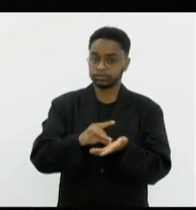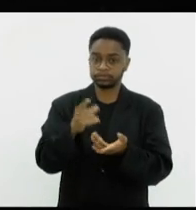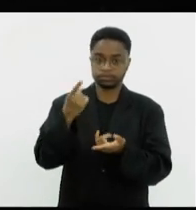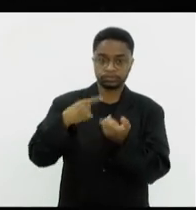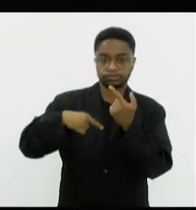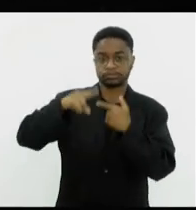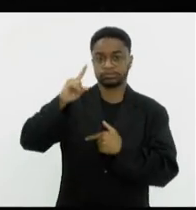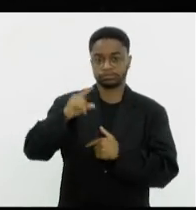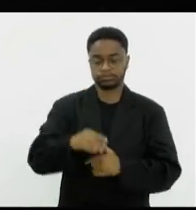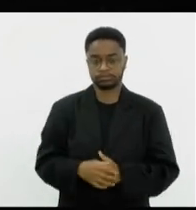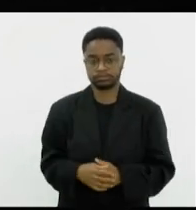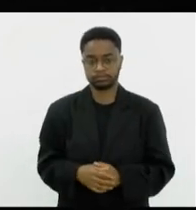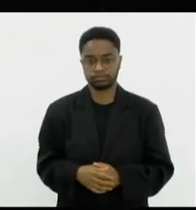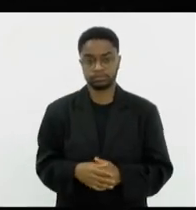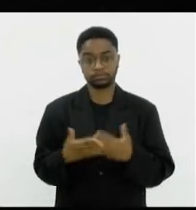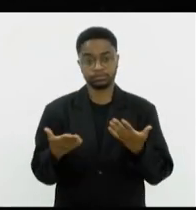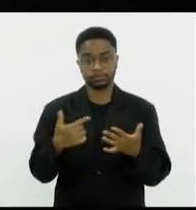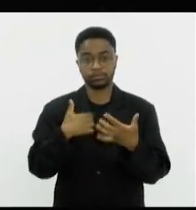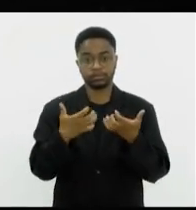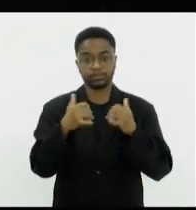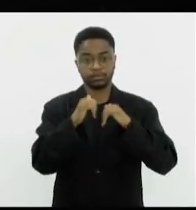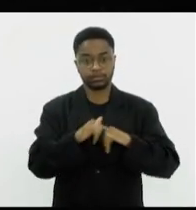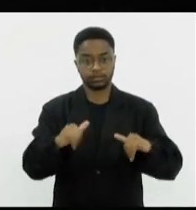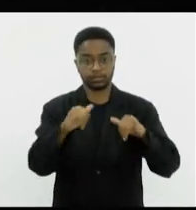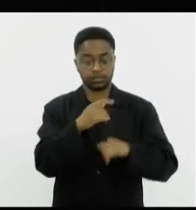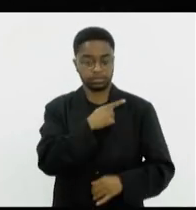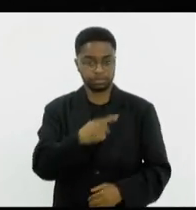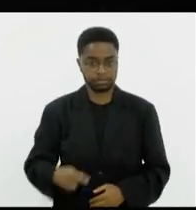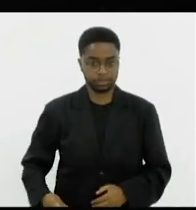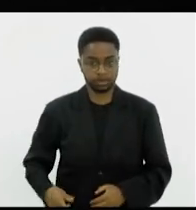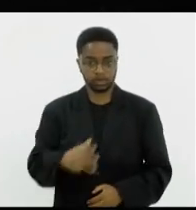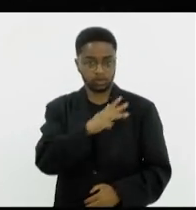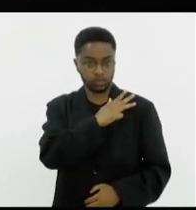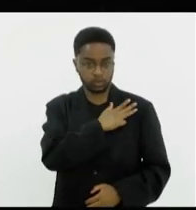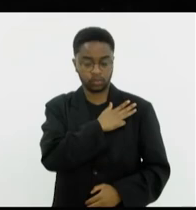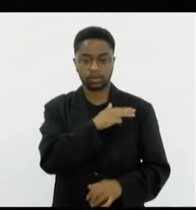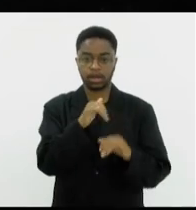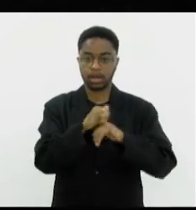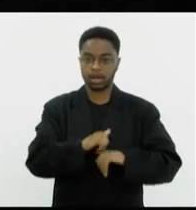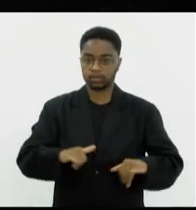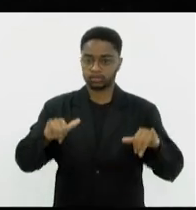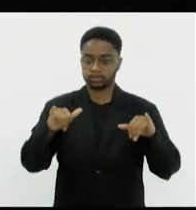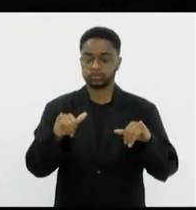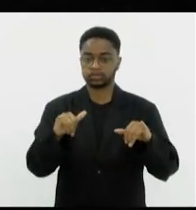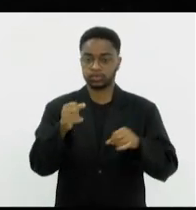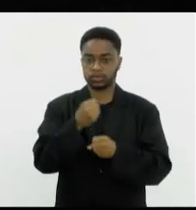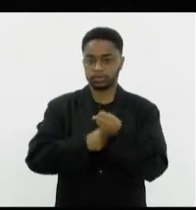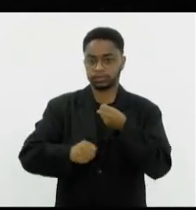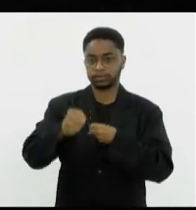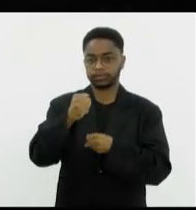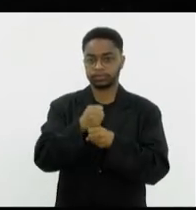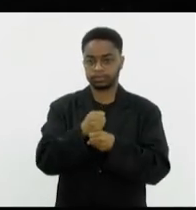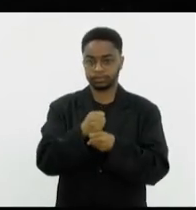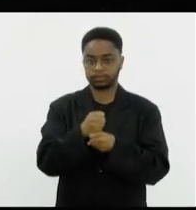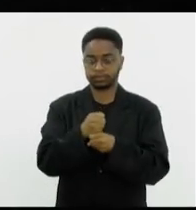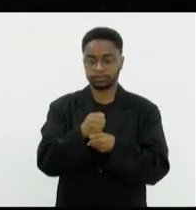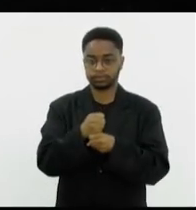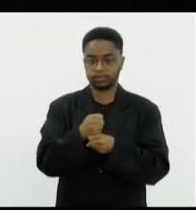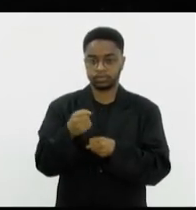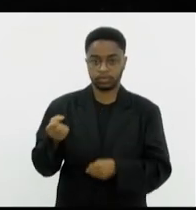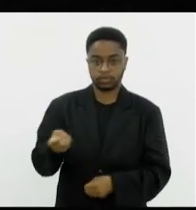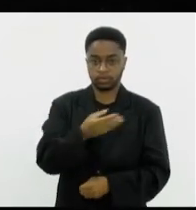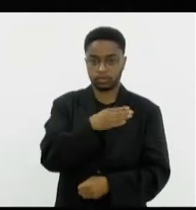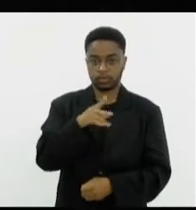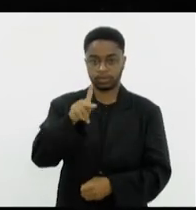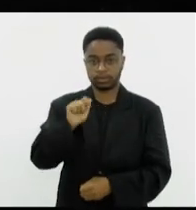superado. Queria dizer aqui que o presidente Lula anunciou, no ano passado, um novo